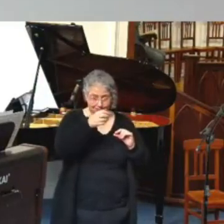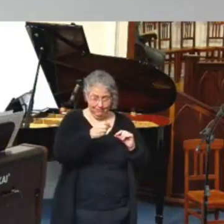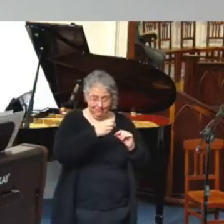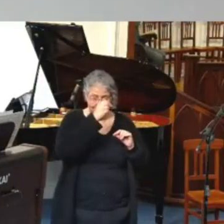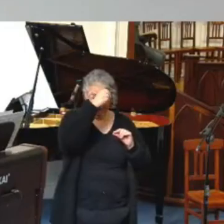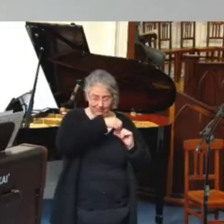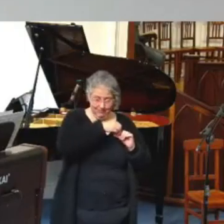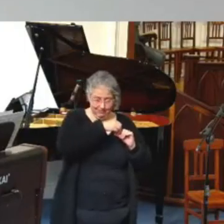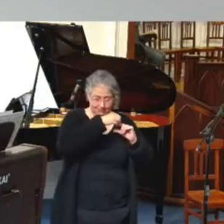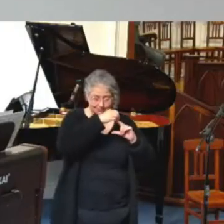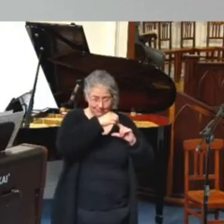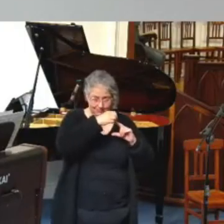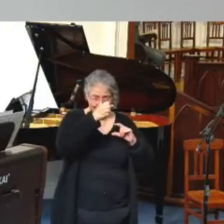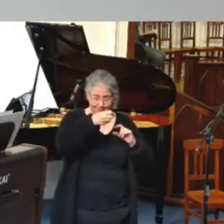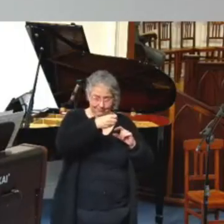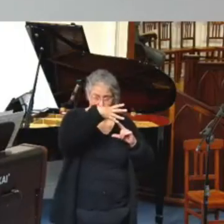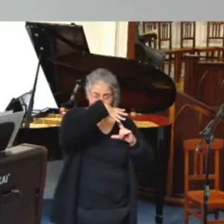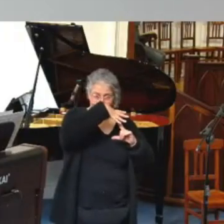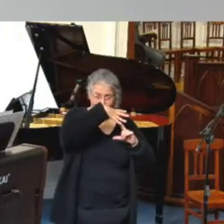Deus, que diz